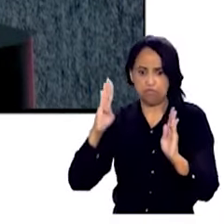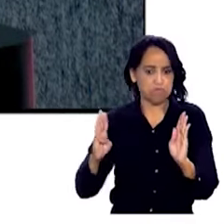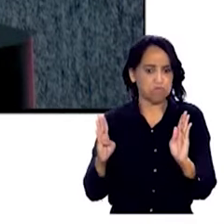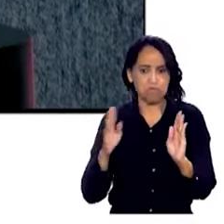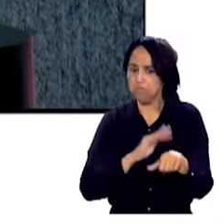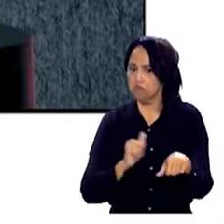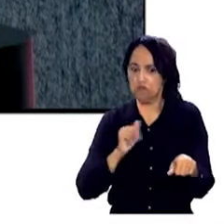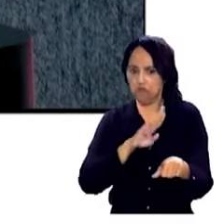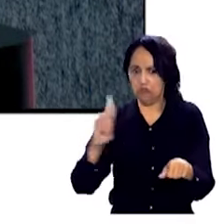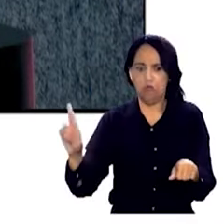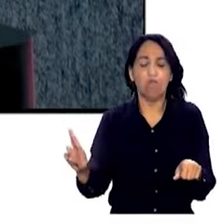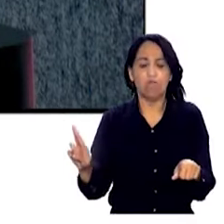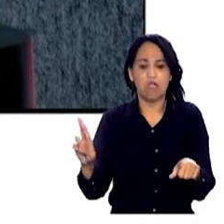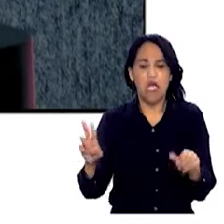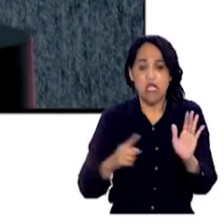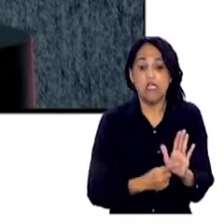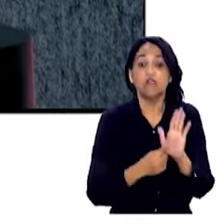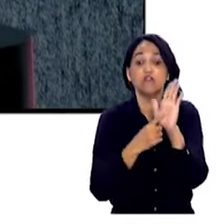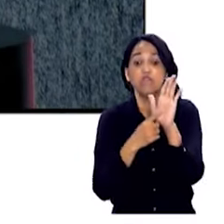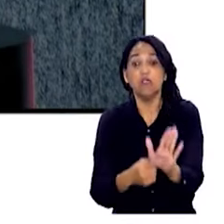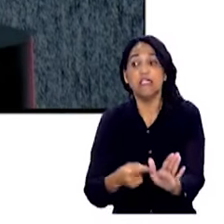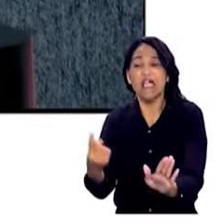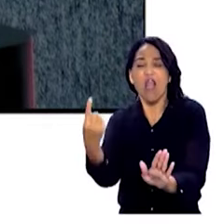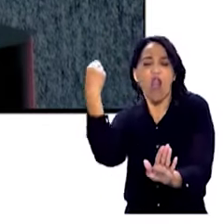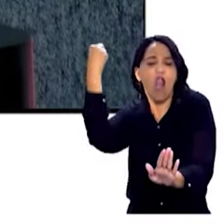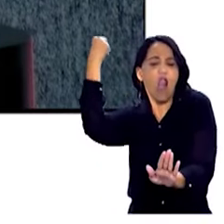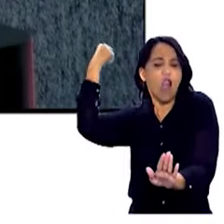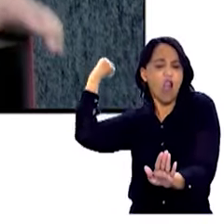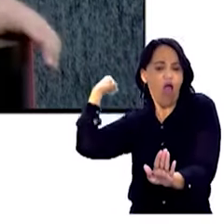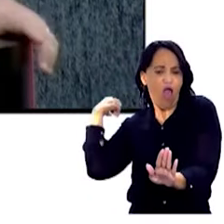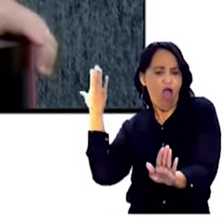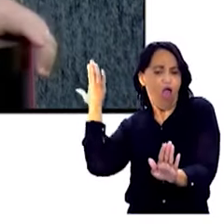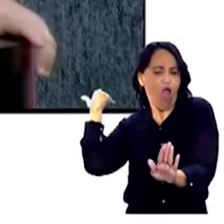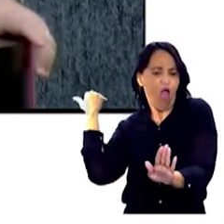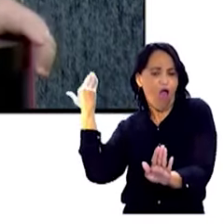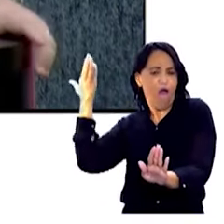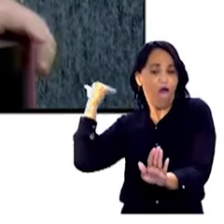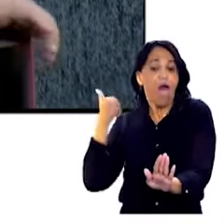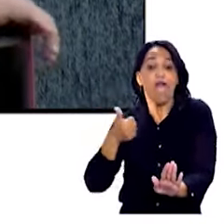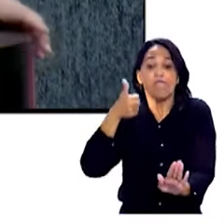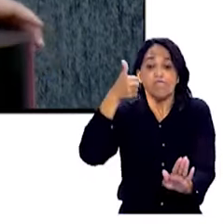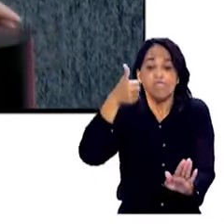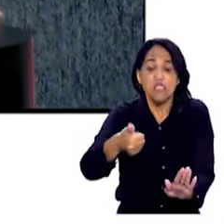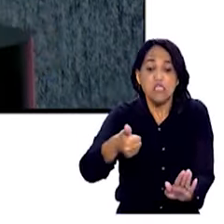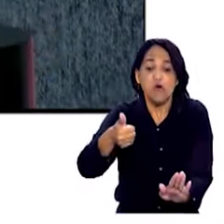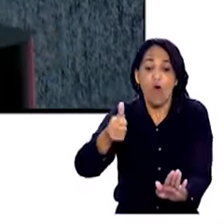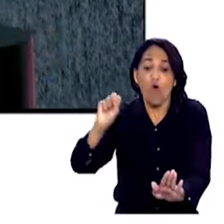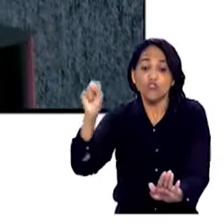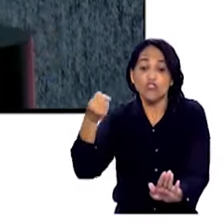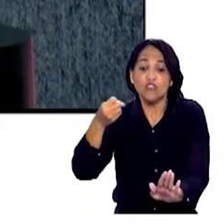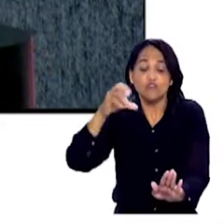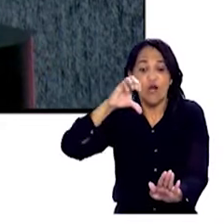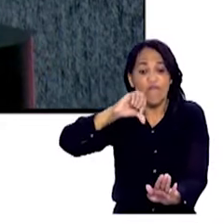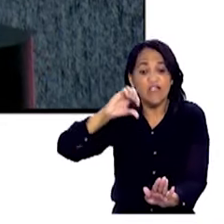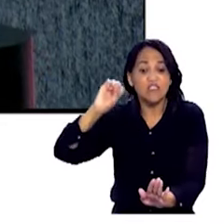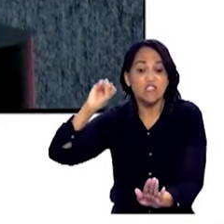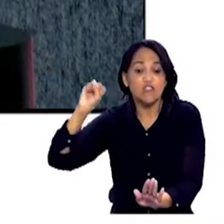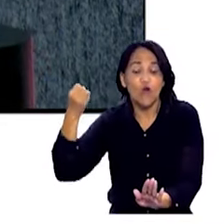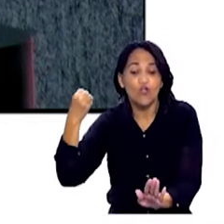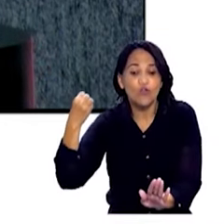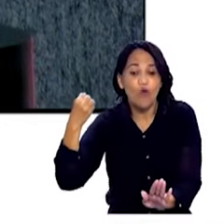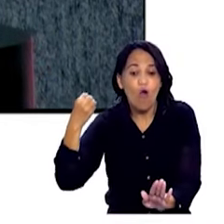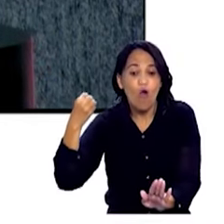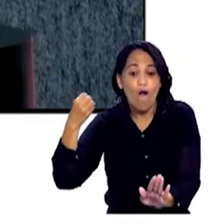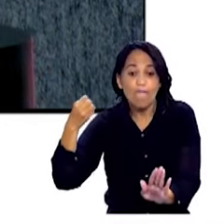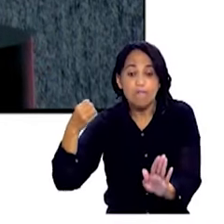como lá em 1898 vejam 1898 London TRS